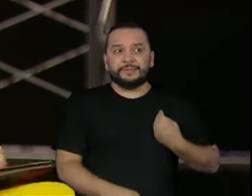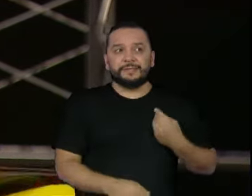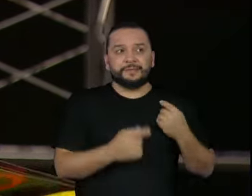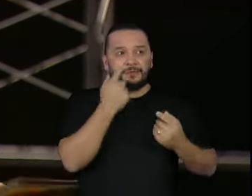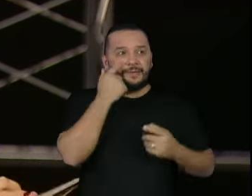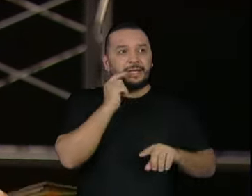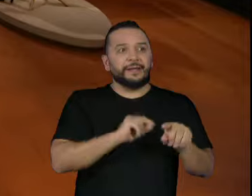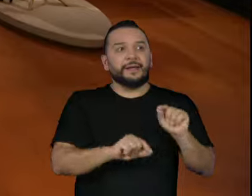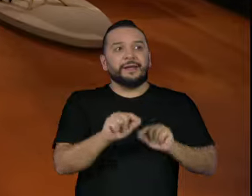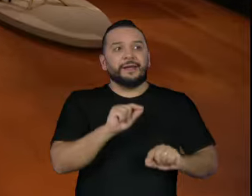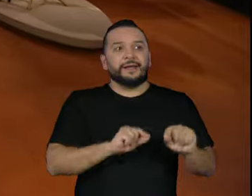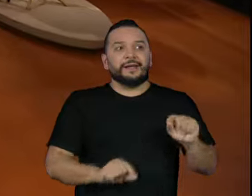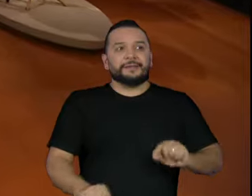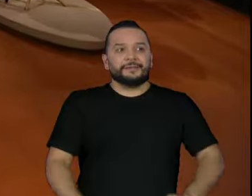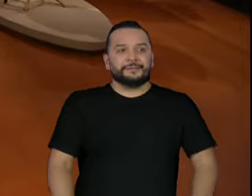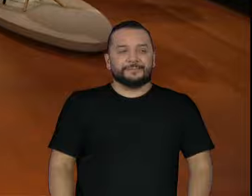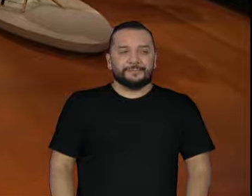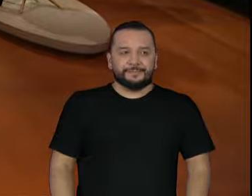ver.